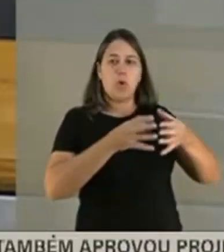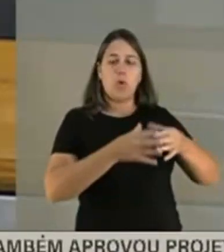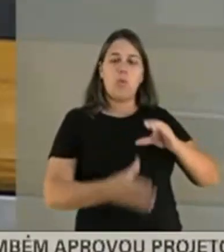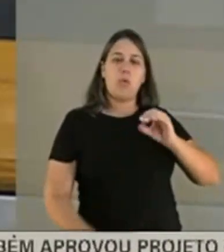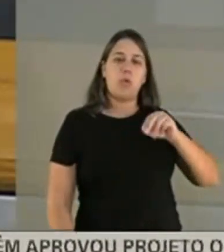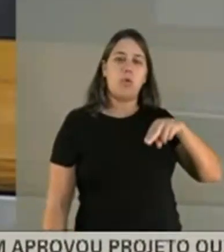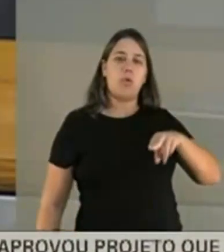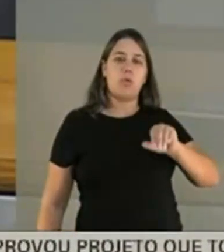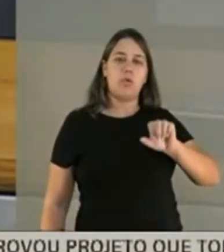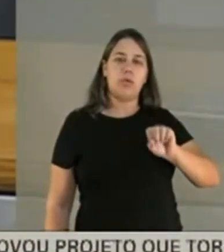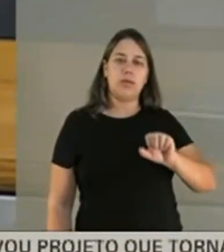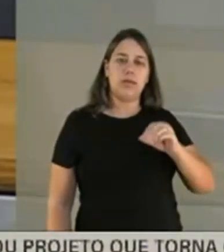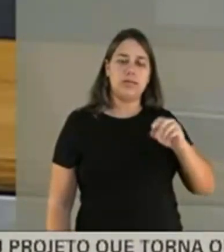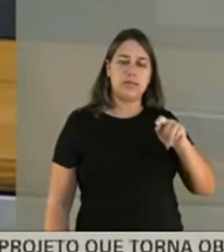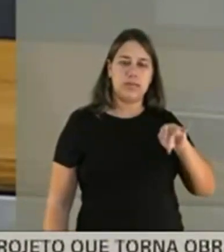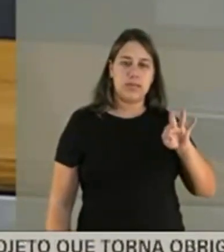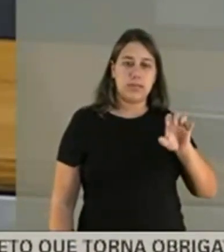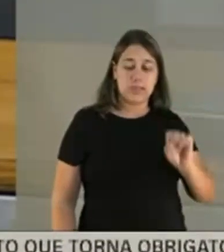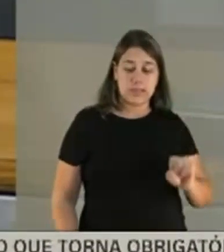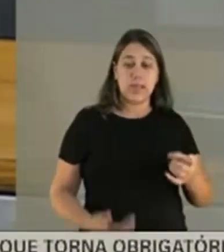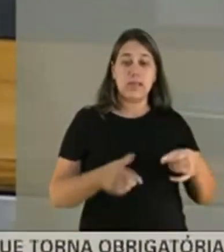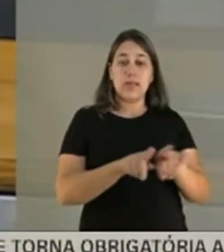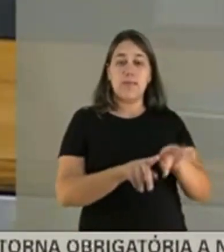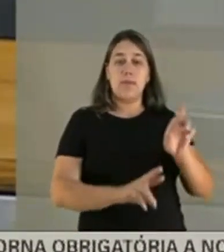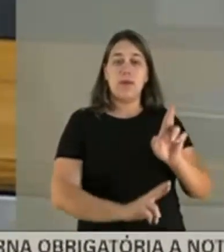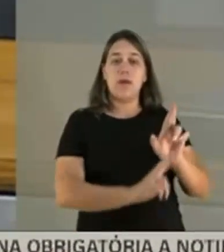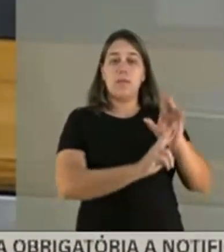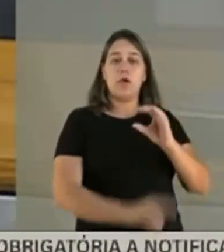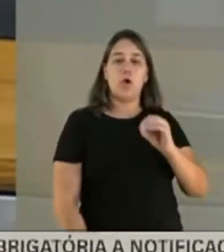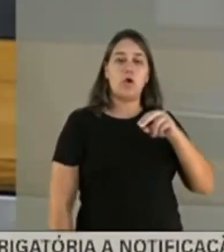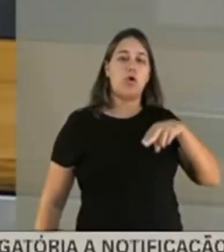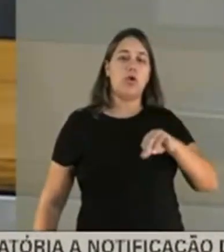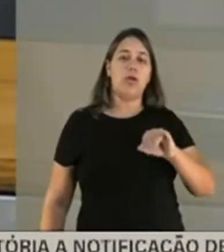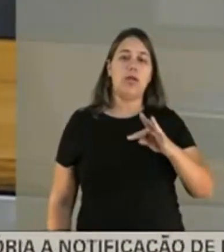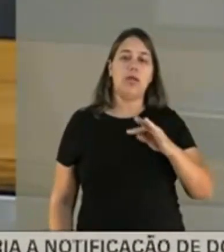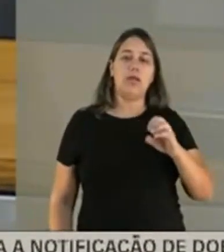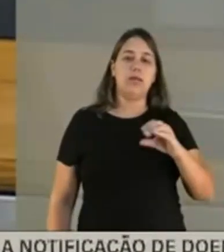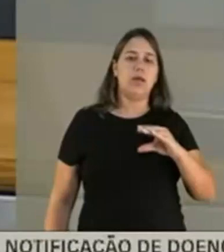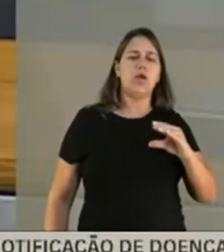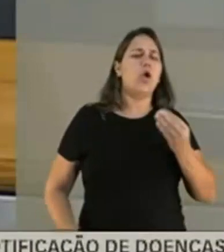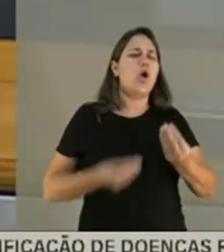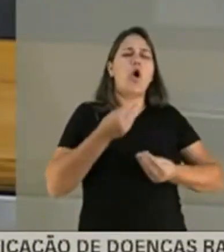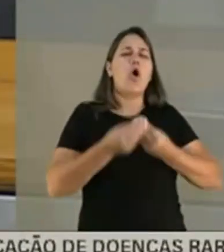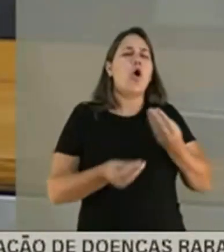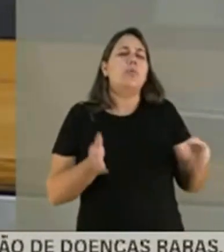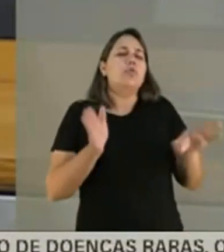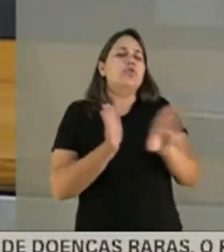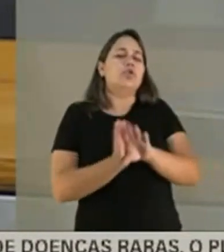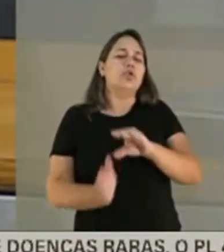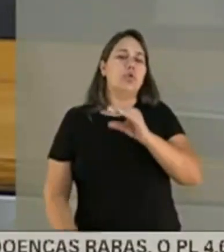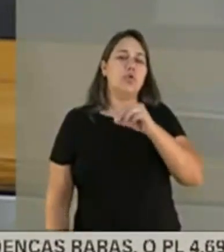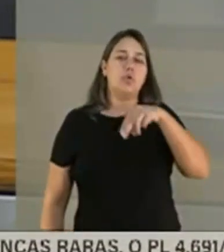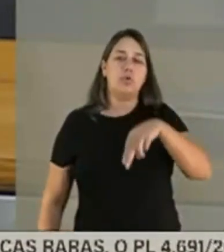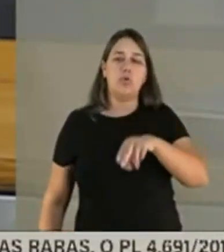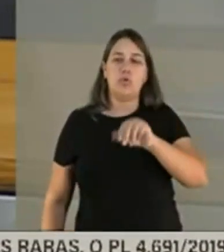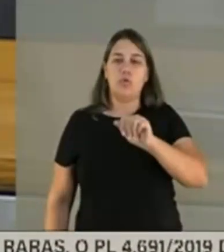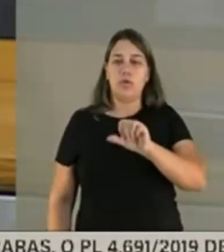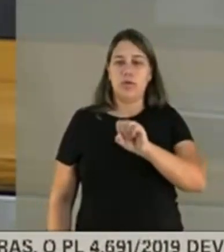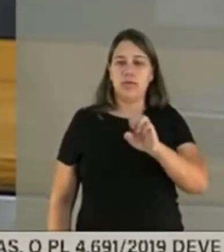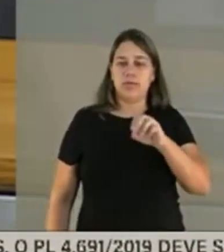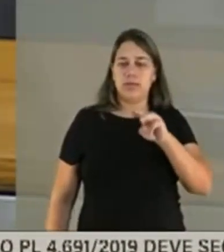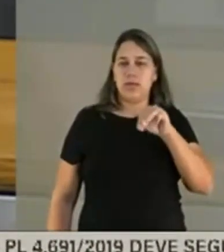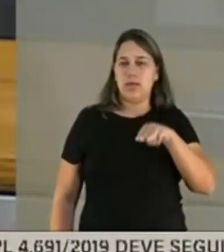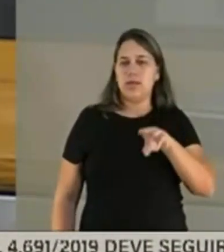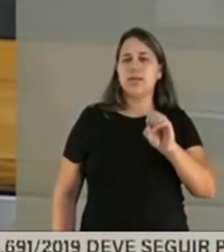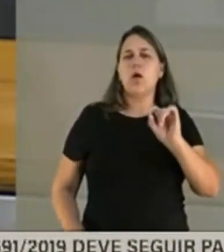CONASENS e representante deste conselho no CONITEC. Como o senhor chegou ao CONASENS? Quem o indicou? Se o senhor puder, de uma